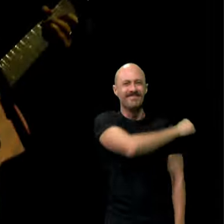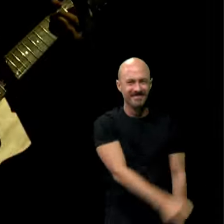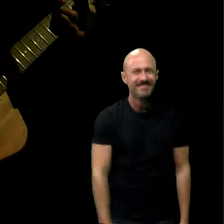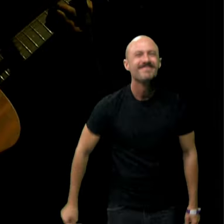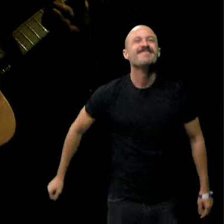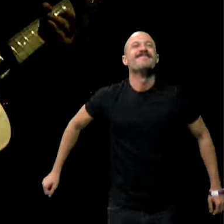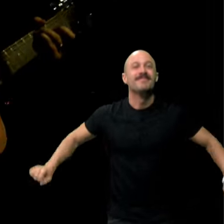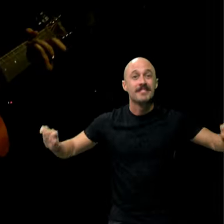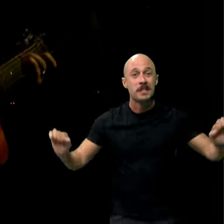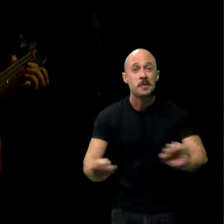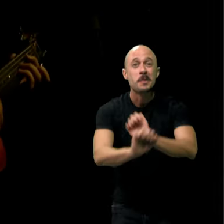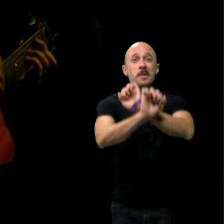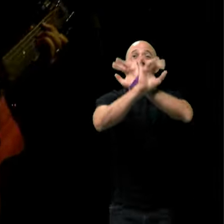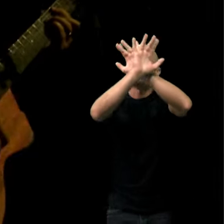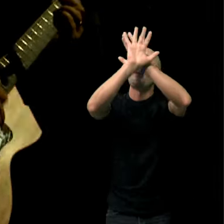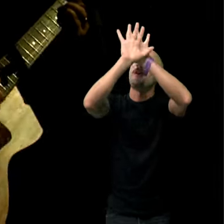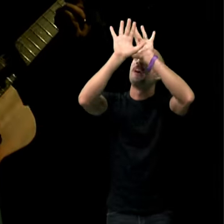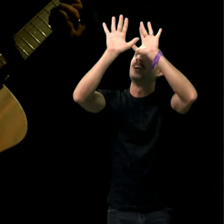oh. Seja